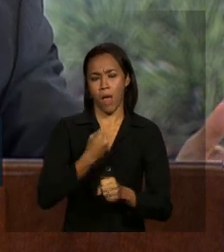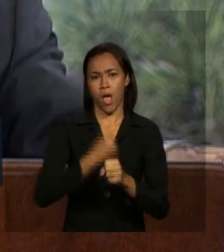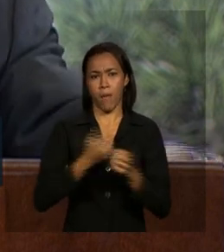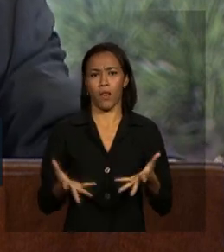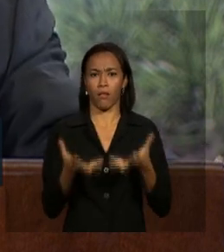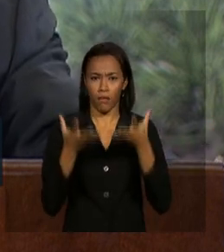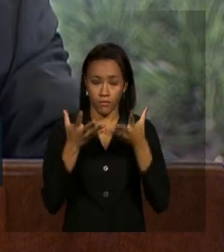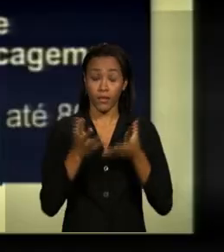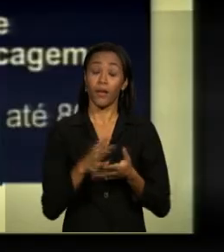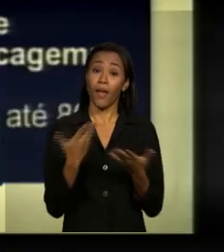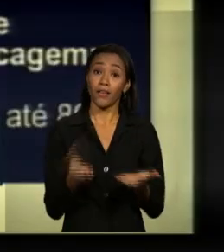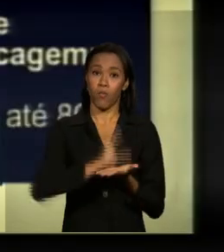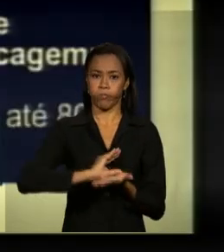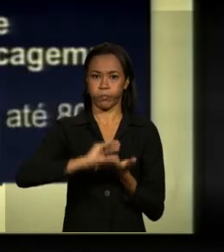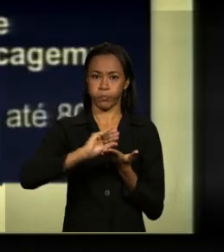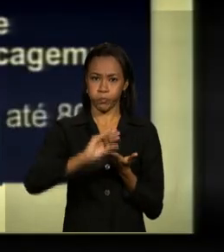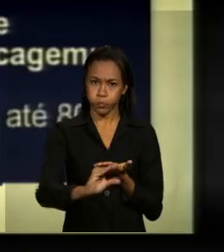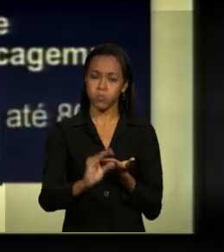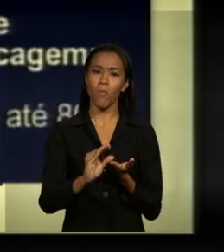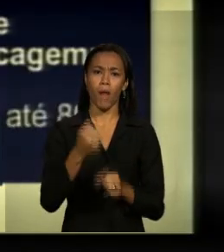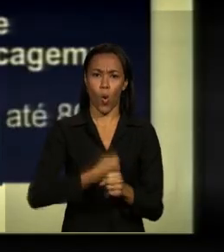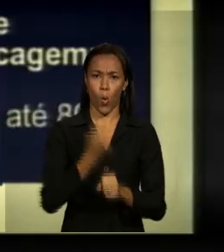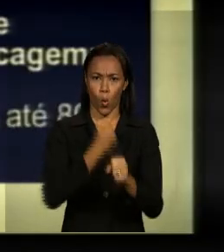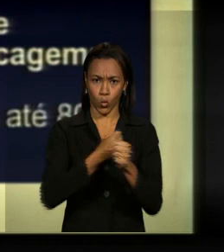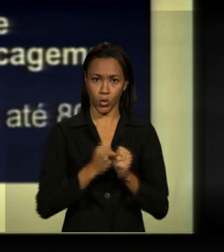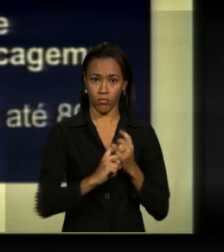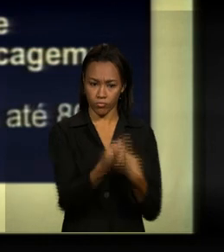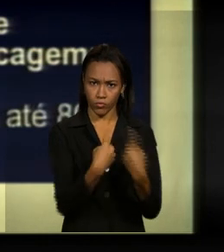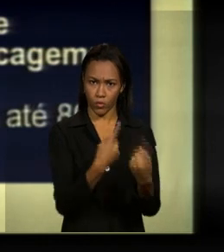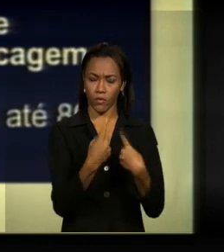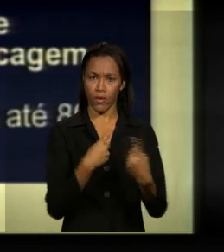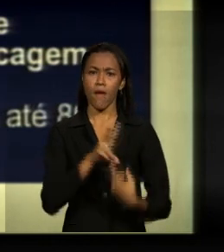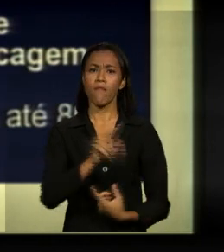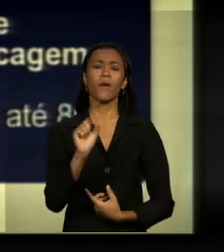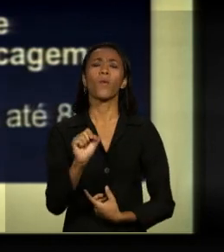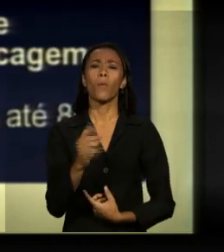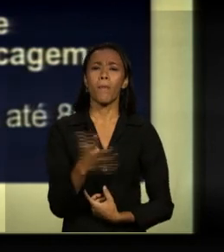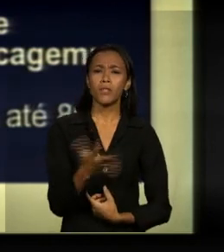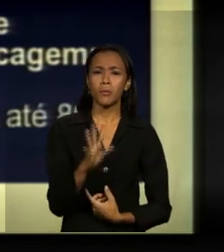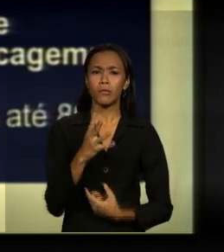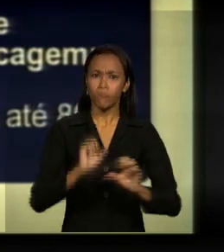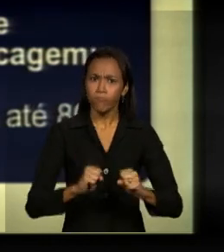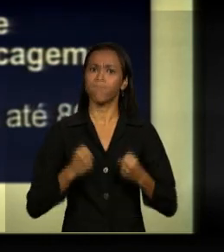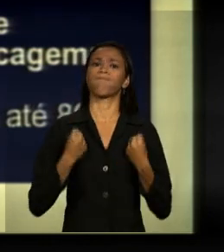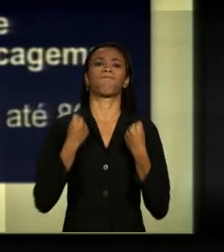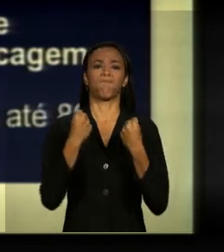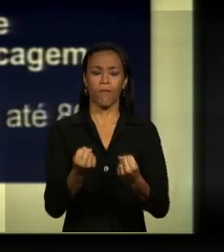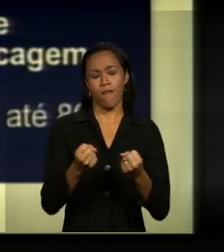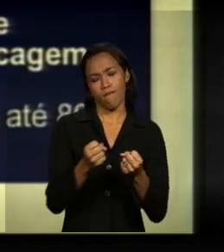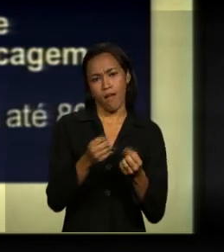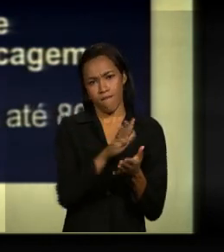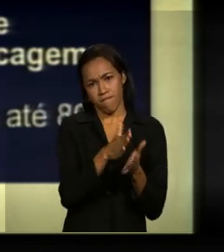essas esses Empreendimentos é que serão desenvolvidos com um grau de alavancagem que